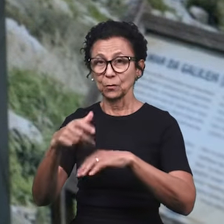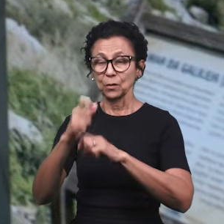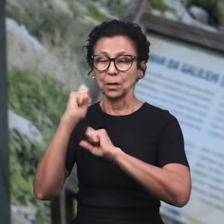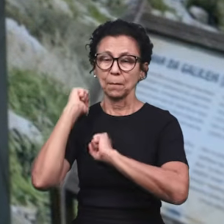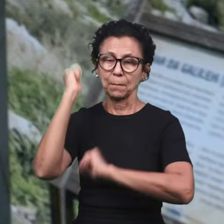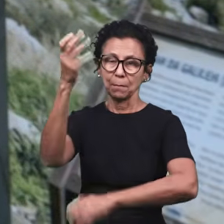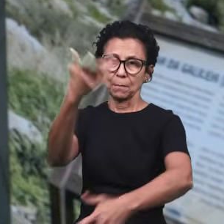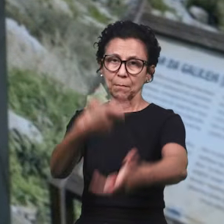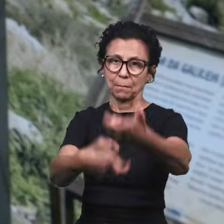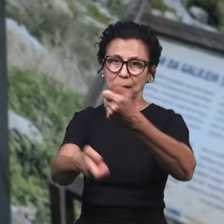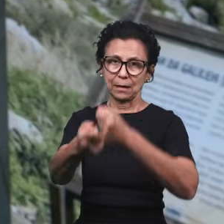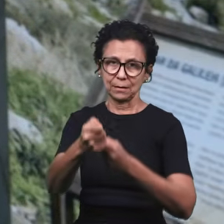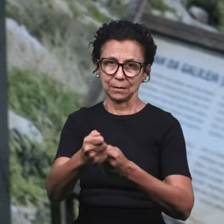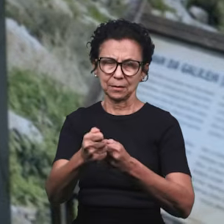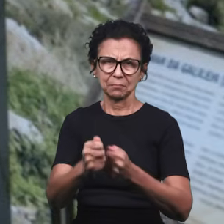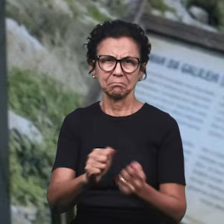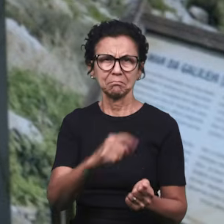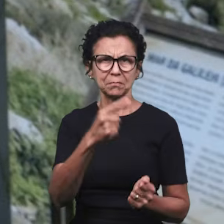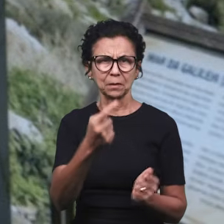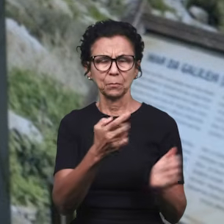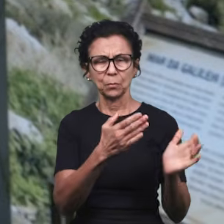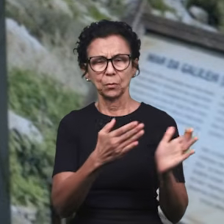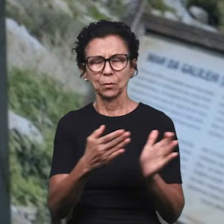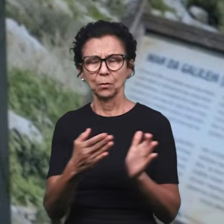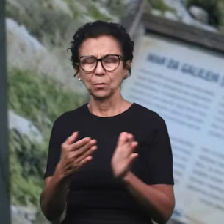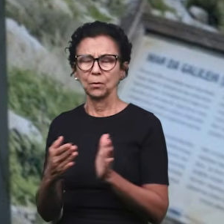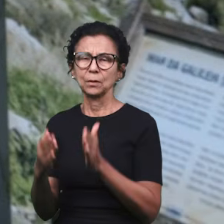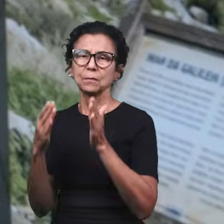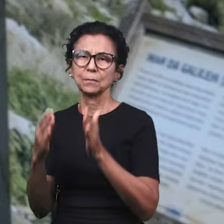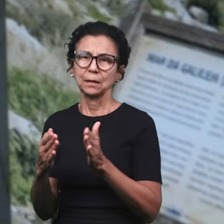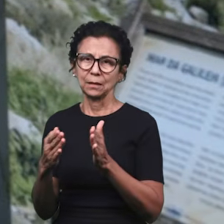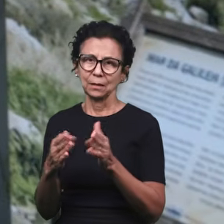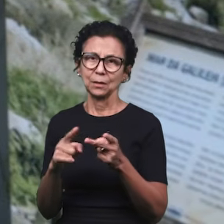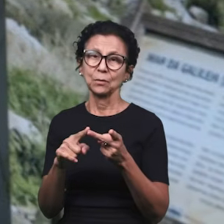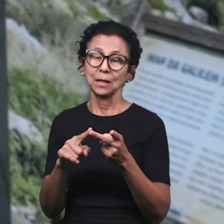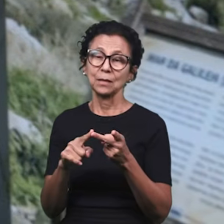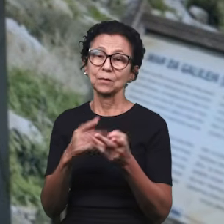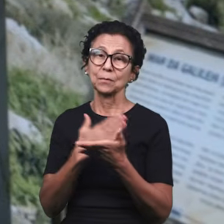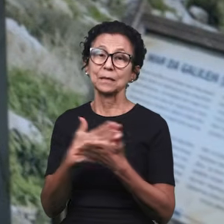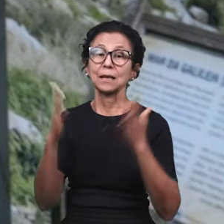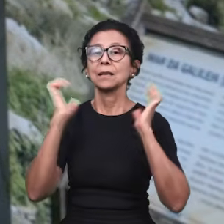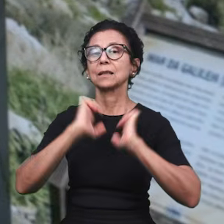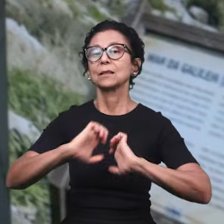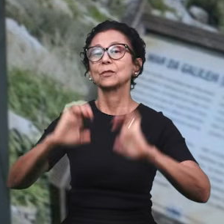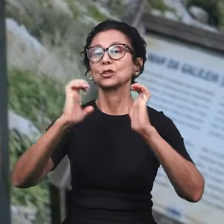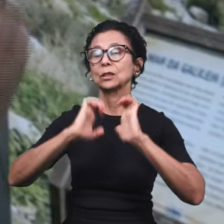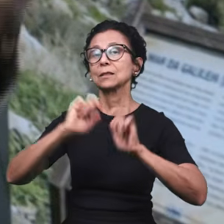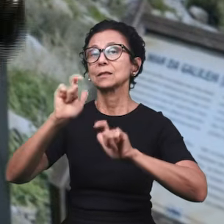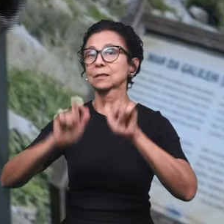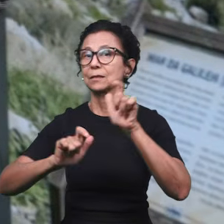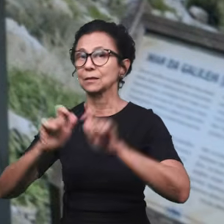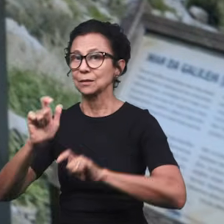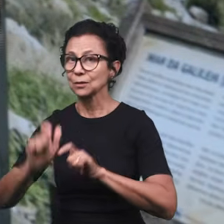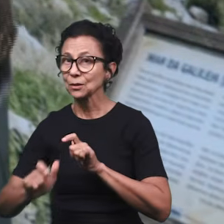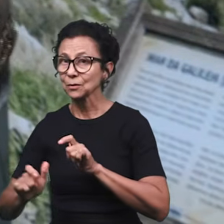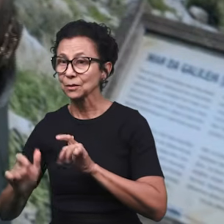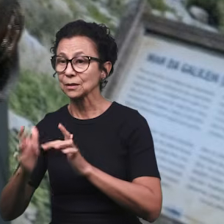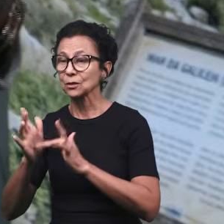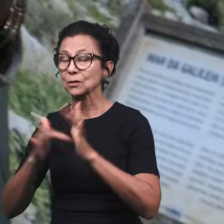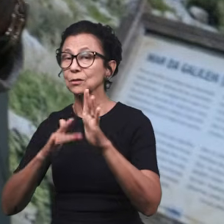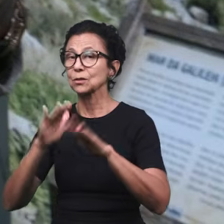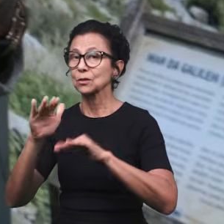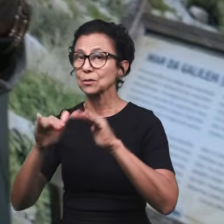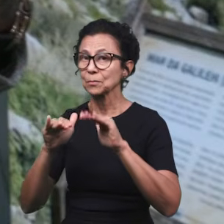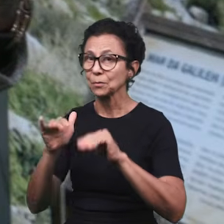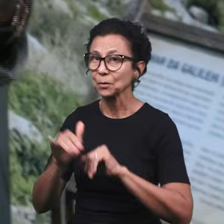maravilhosa para o reino de Deus, se cumprindo com em torno de 3.000 almas. Muito Então, bom. essa palavra que o